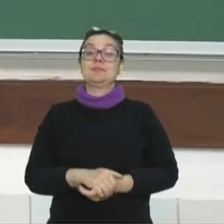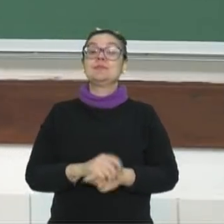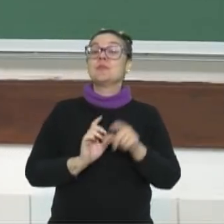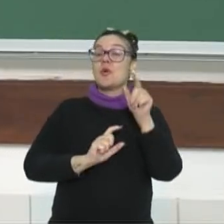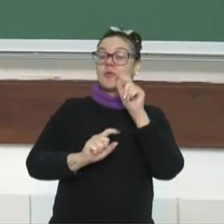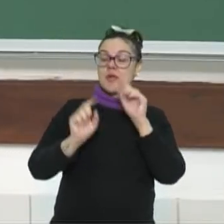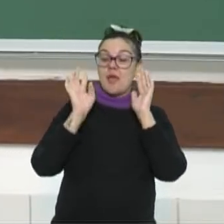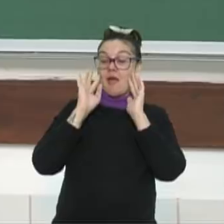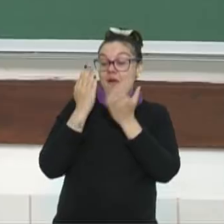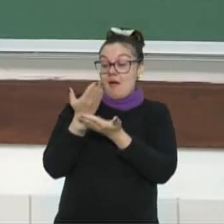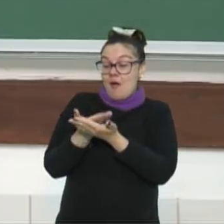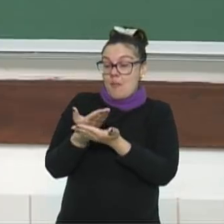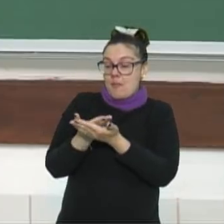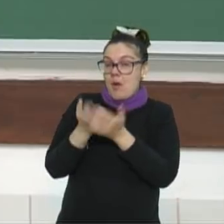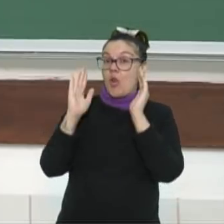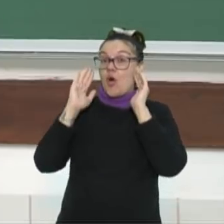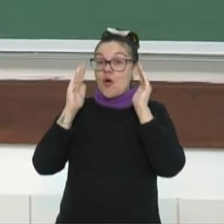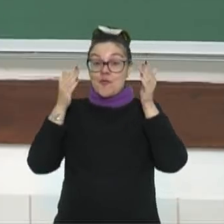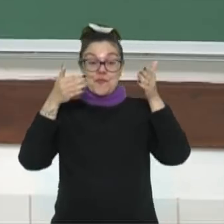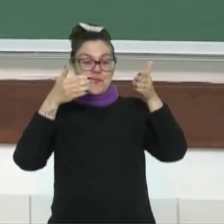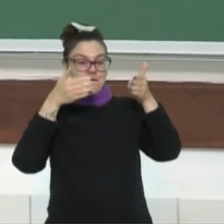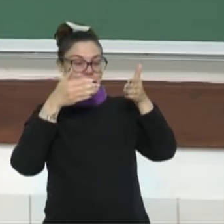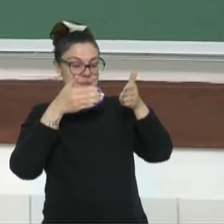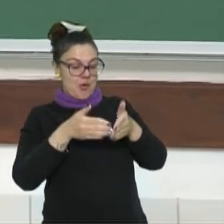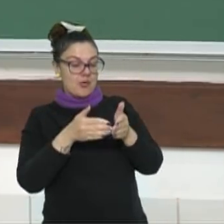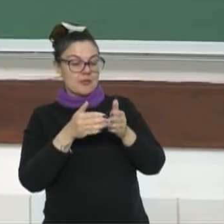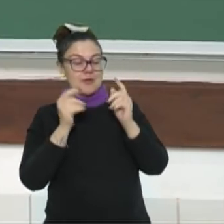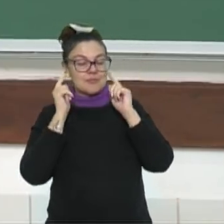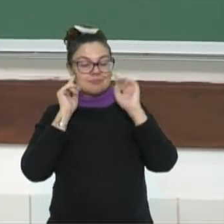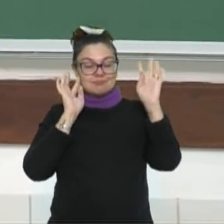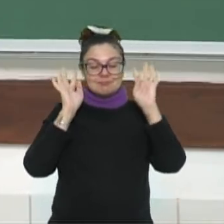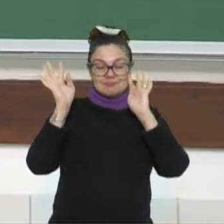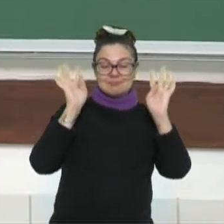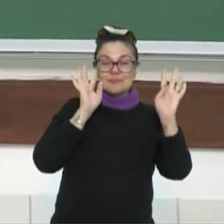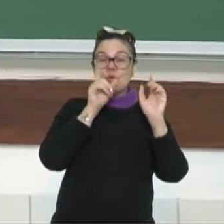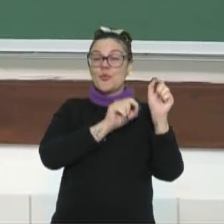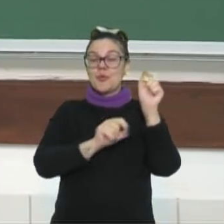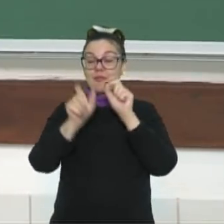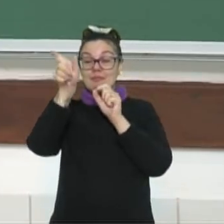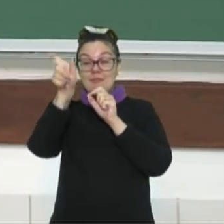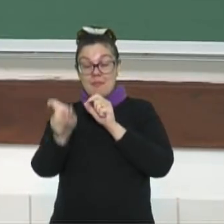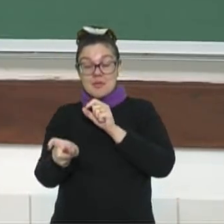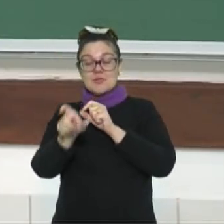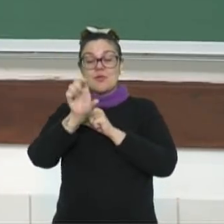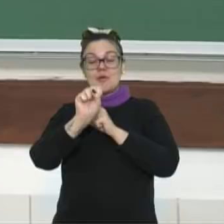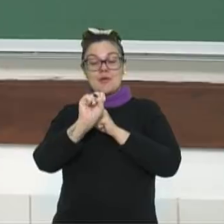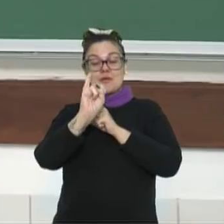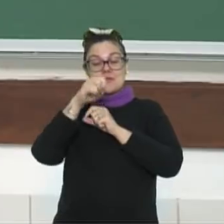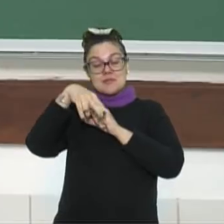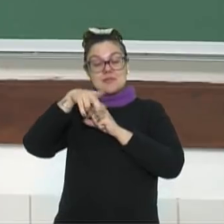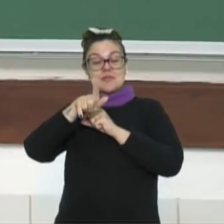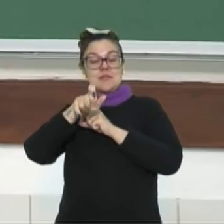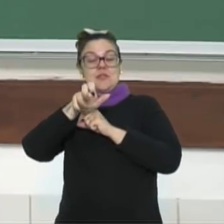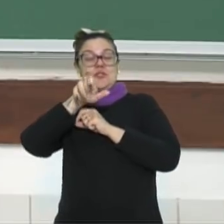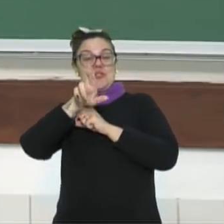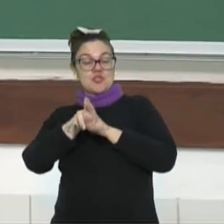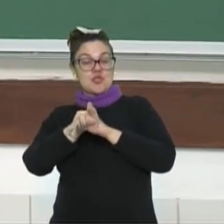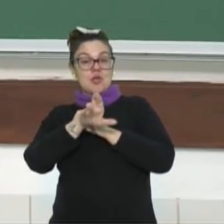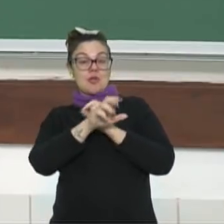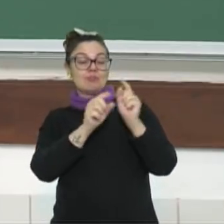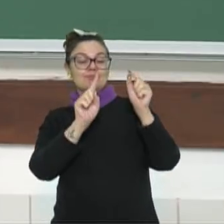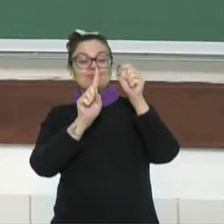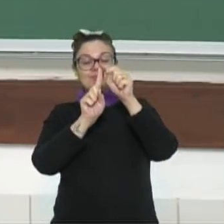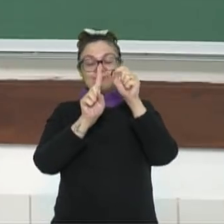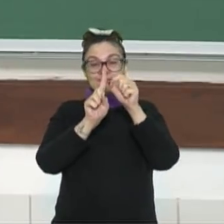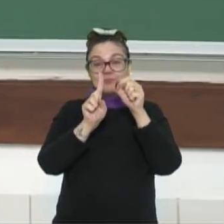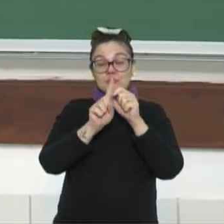para pensar, junto com esse filósofo, questões referentes à vida humana e principalmente